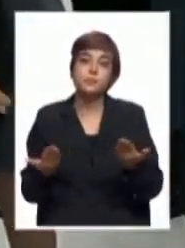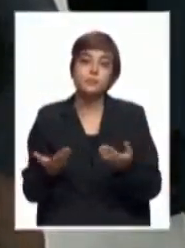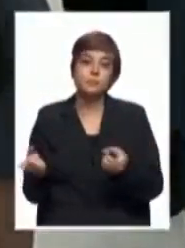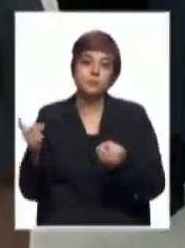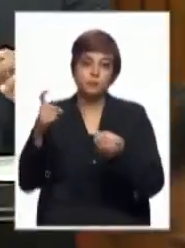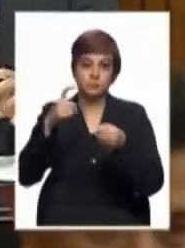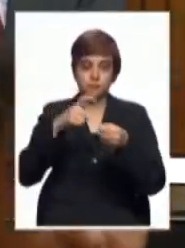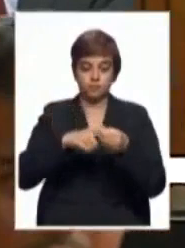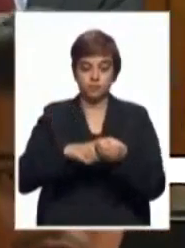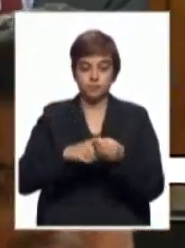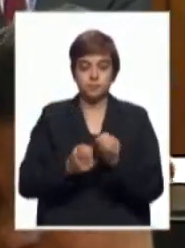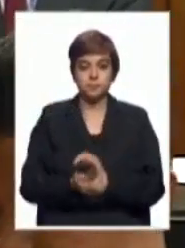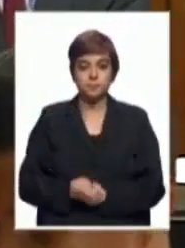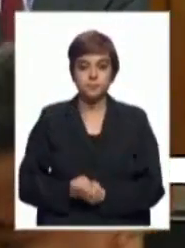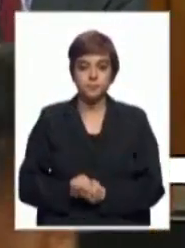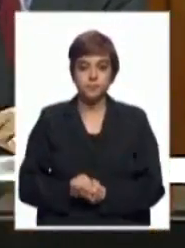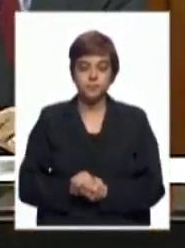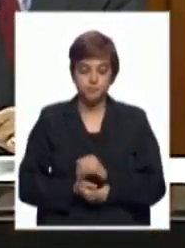transmissão.